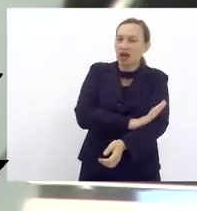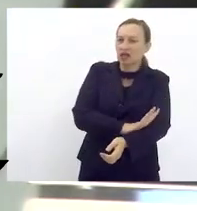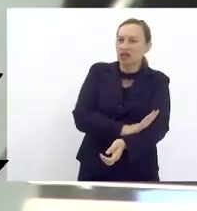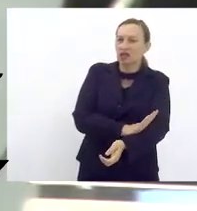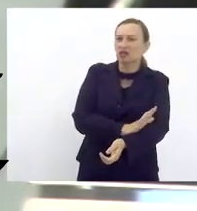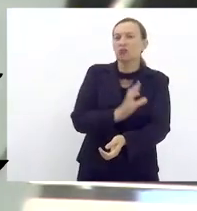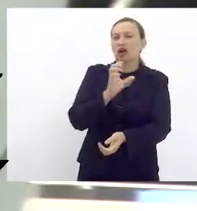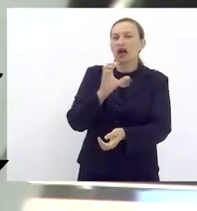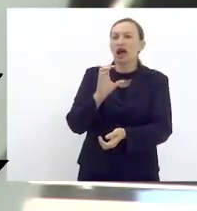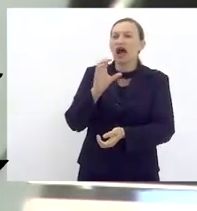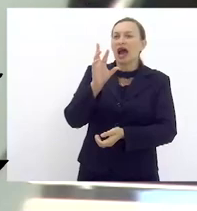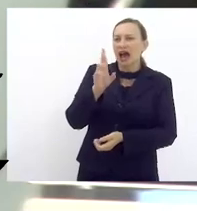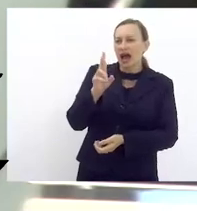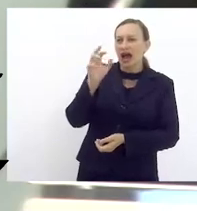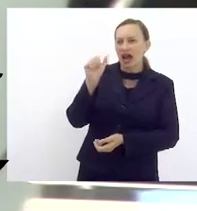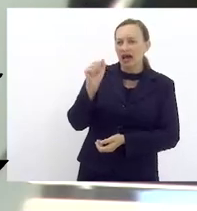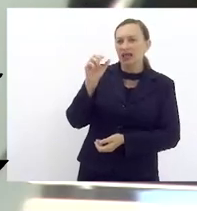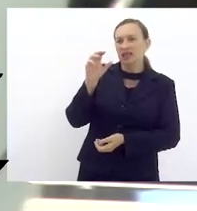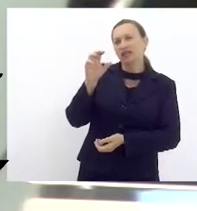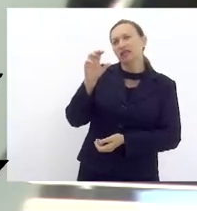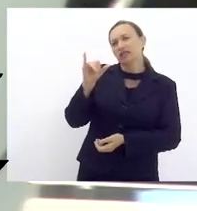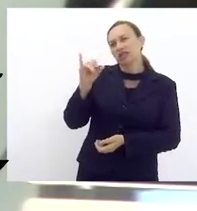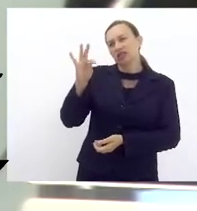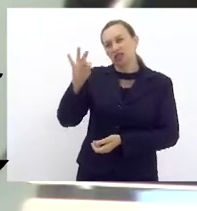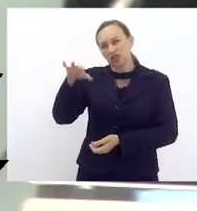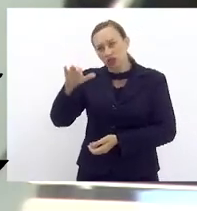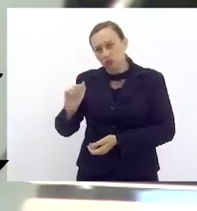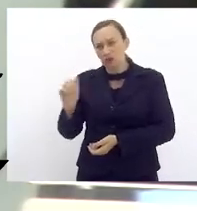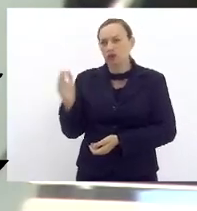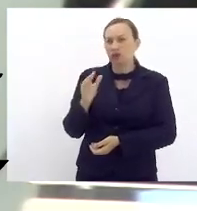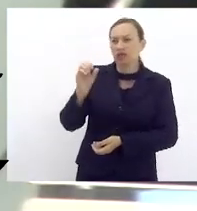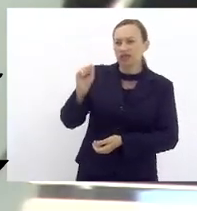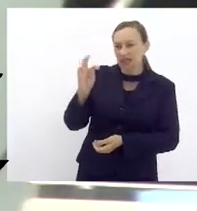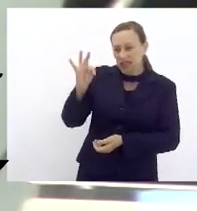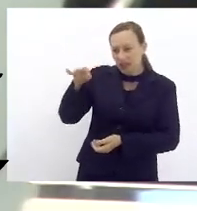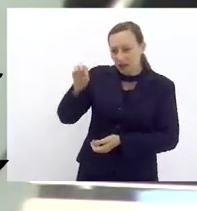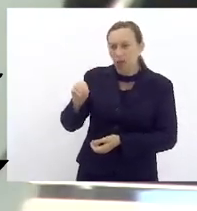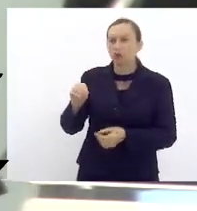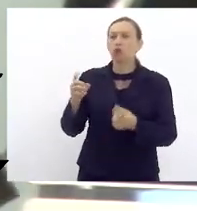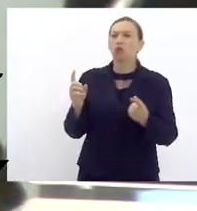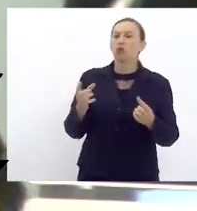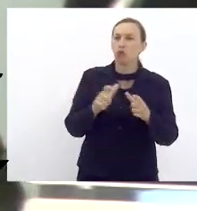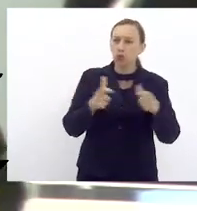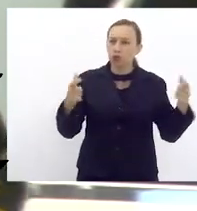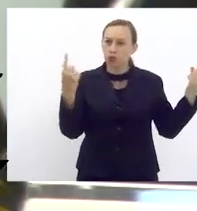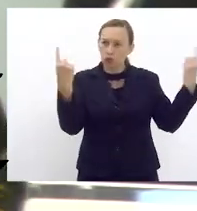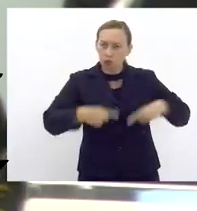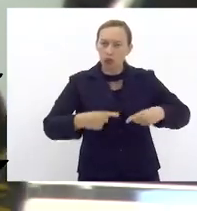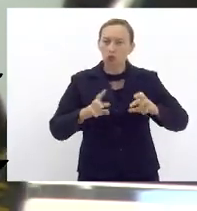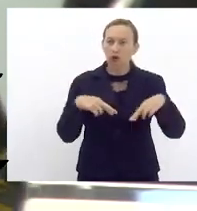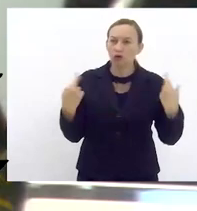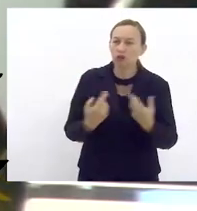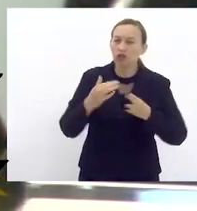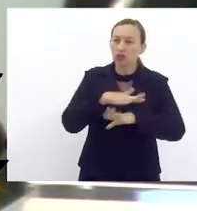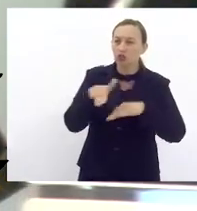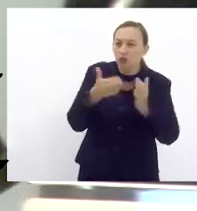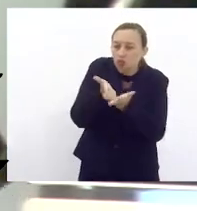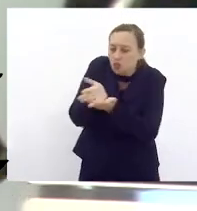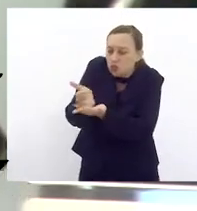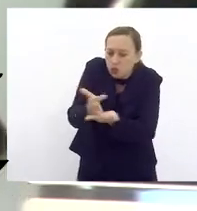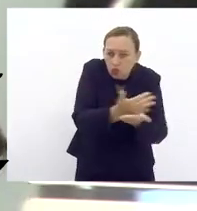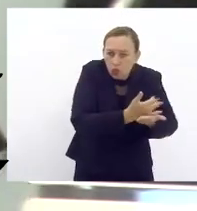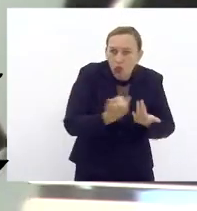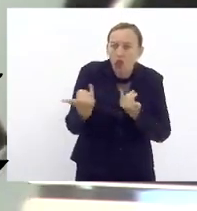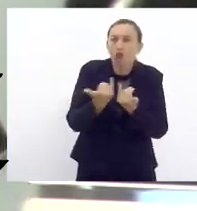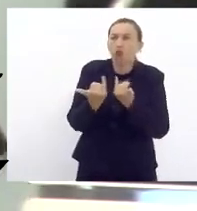Alô alérg todo mundo sabe que não é só esse canal que recebe esse tipo de denúncia tão grande desafio é reunir todos os dados do tamanho